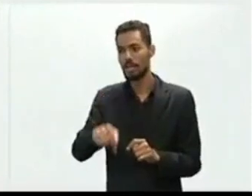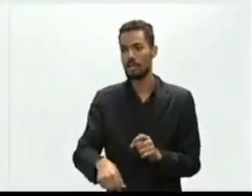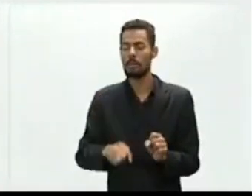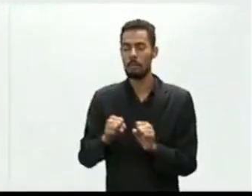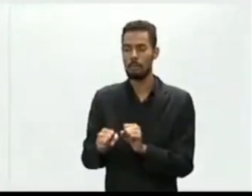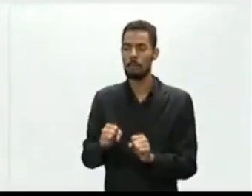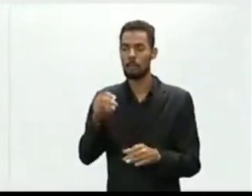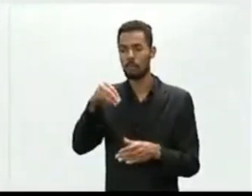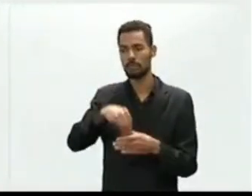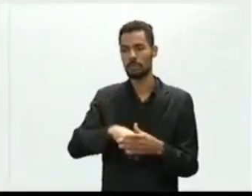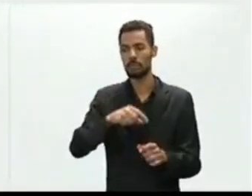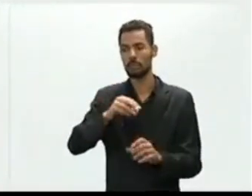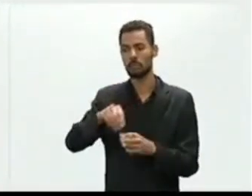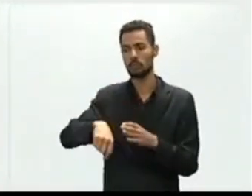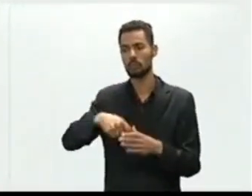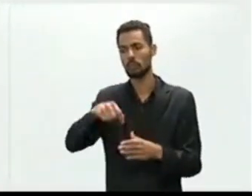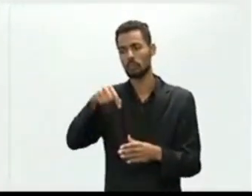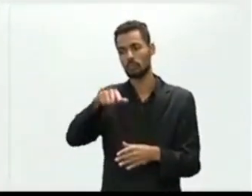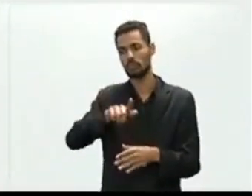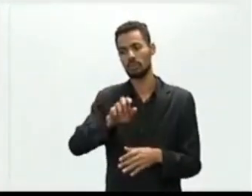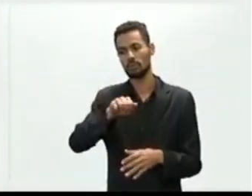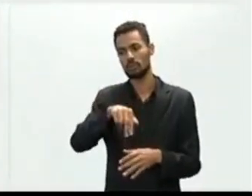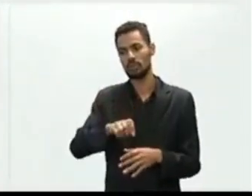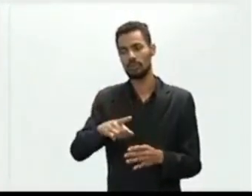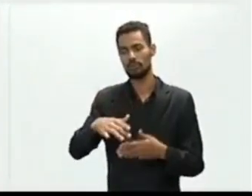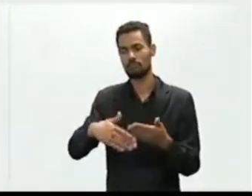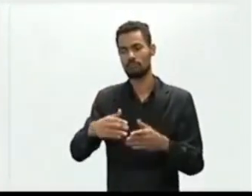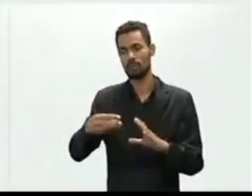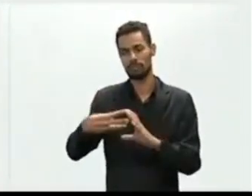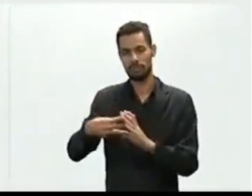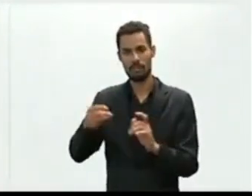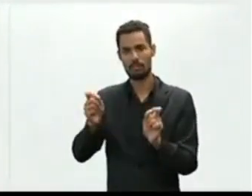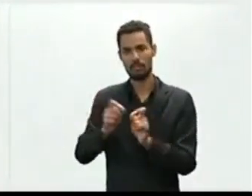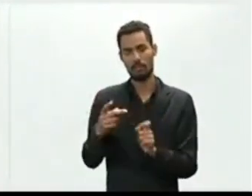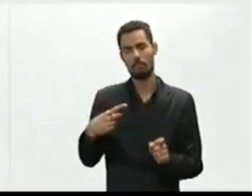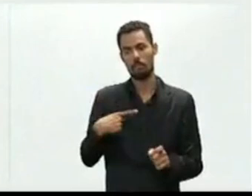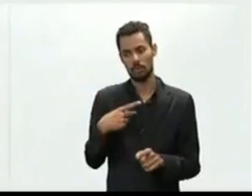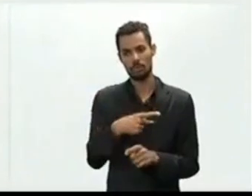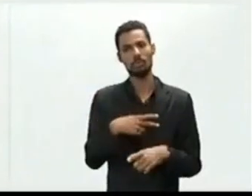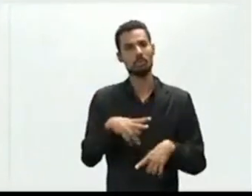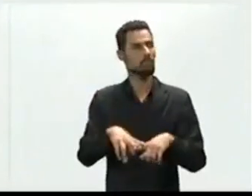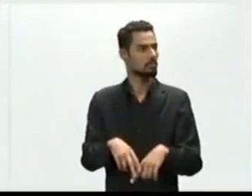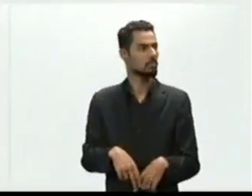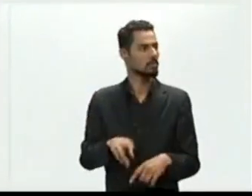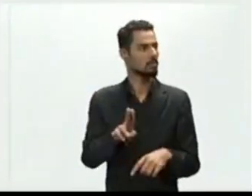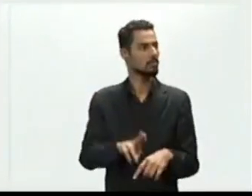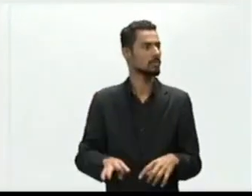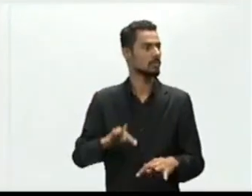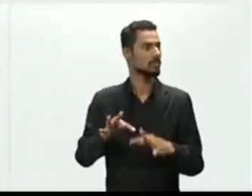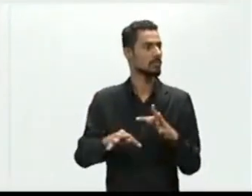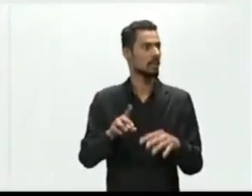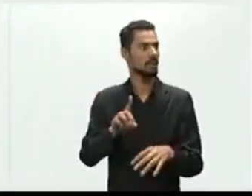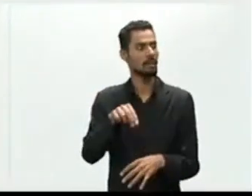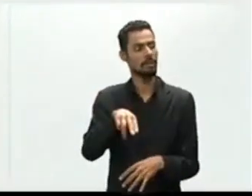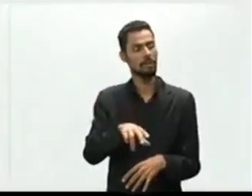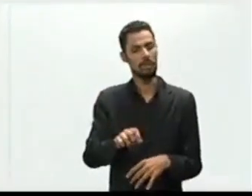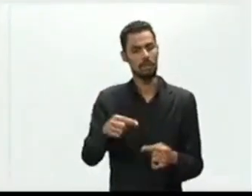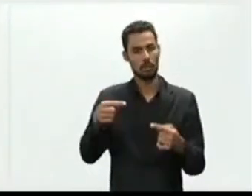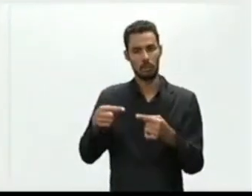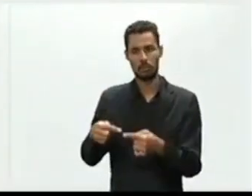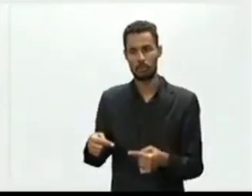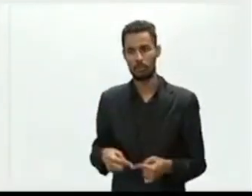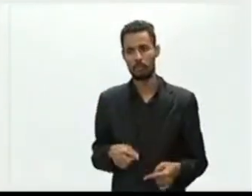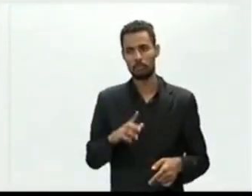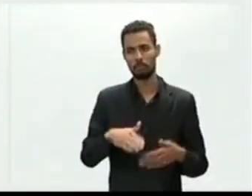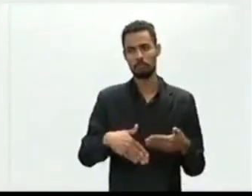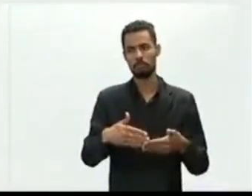esse gene aqui e as células vão produzir a proteína. É para isso que a gente usa a técnica de DNA recombinante, para a produção